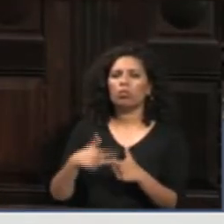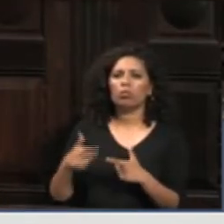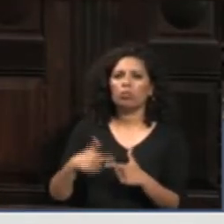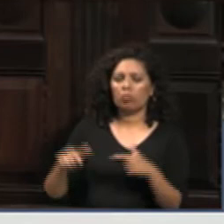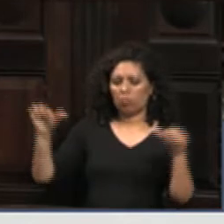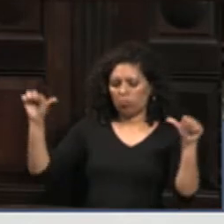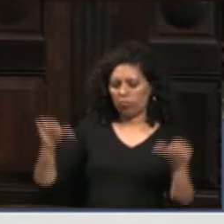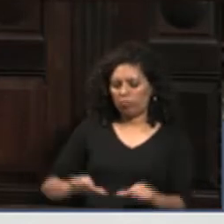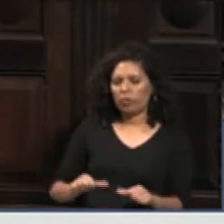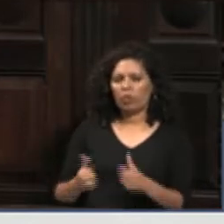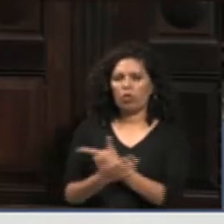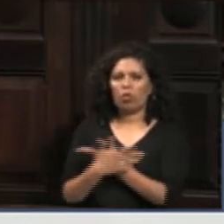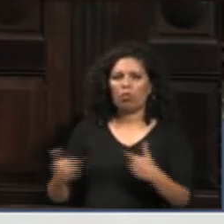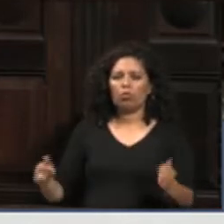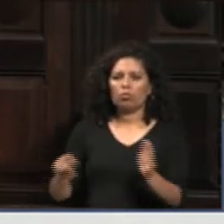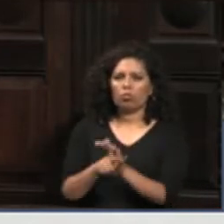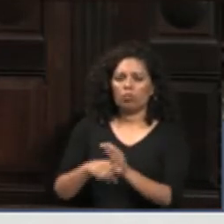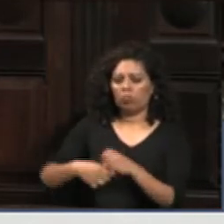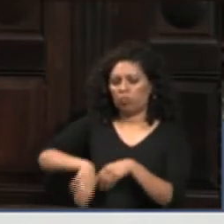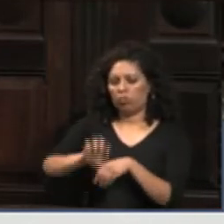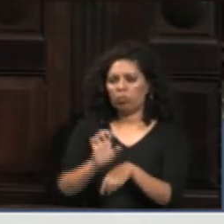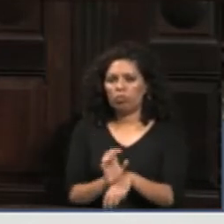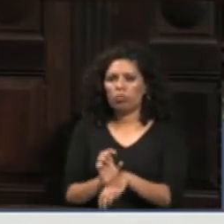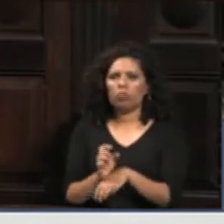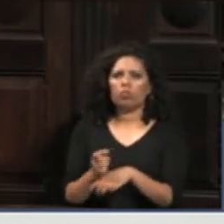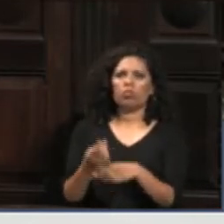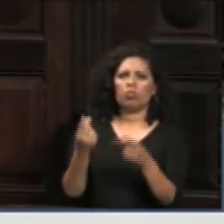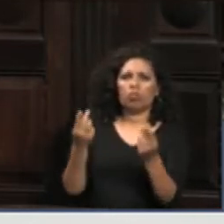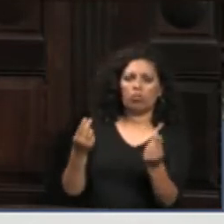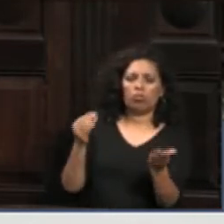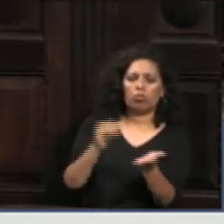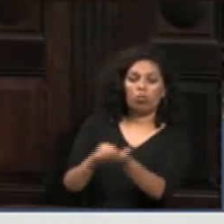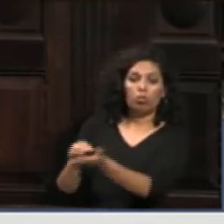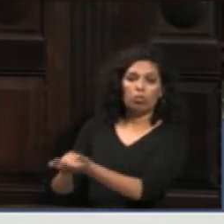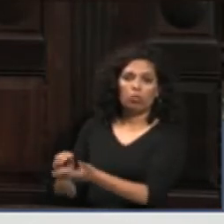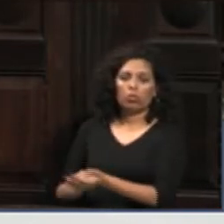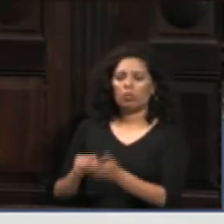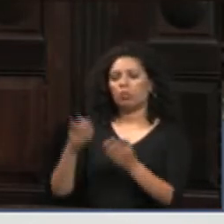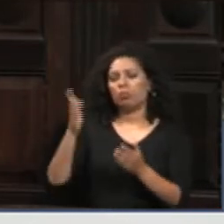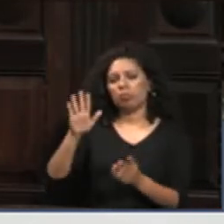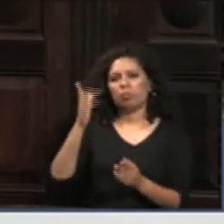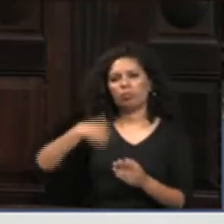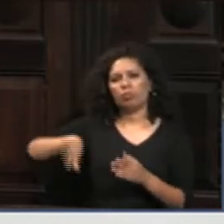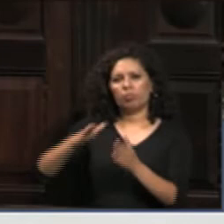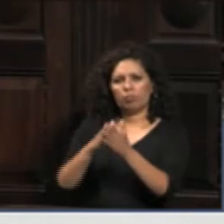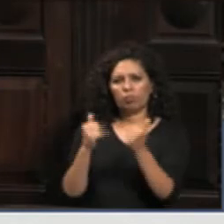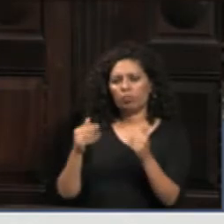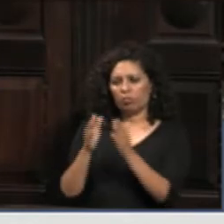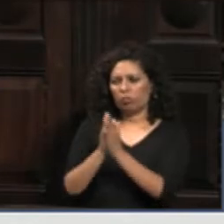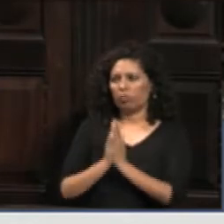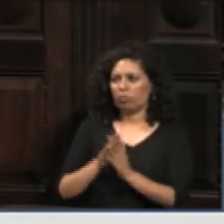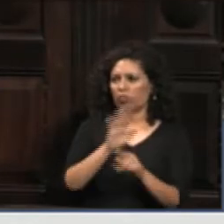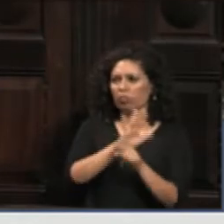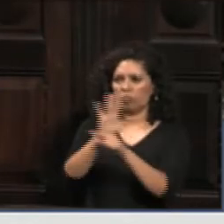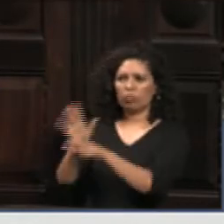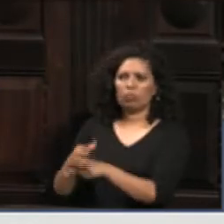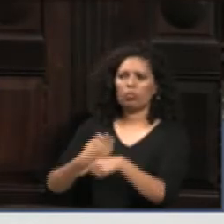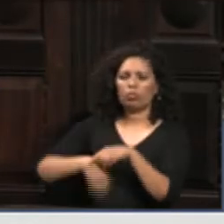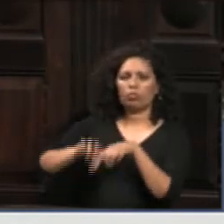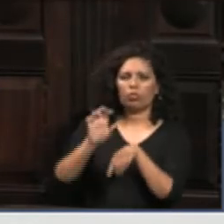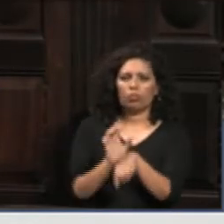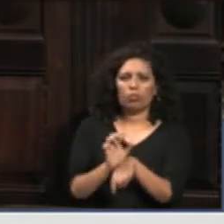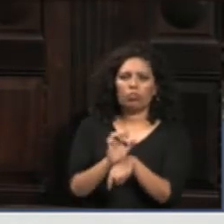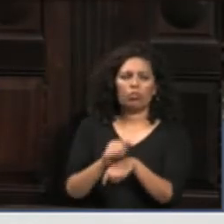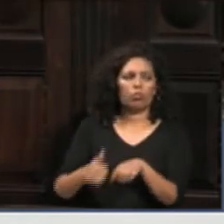falência dos serviços públicos. E a gente aqui torce muito para o sucesso dos novos deputados e, é claro, do próximo